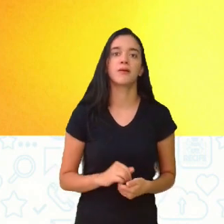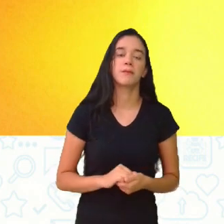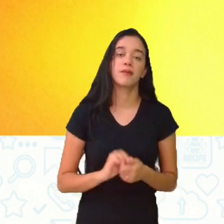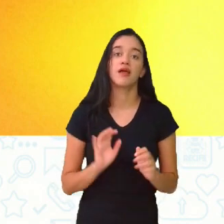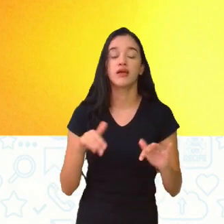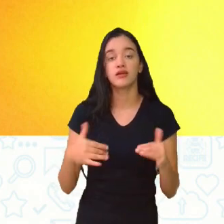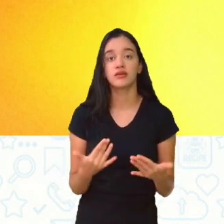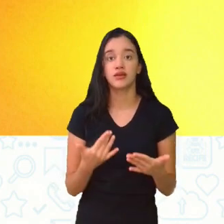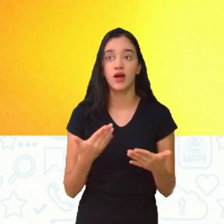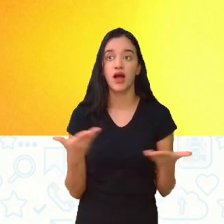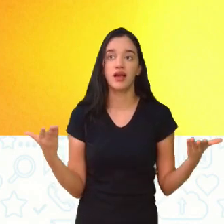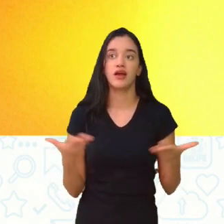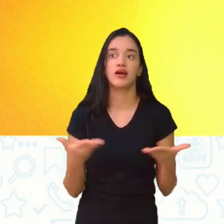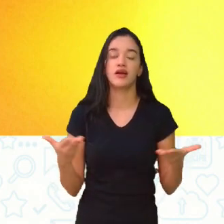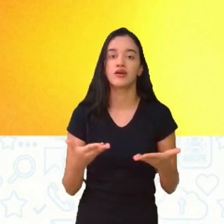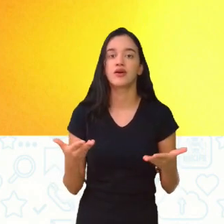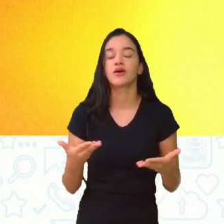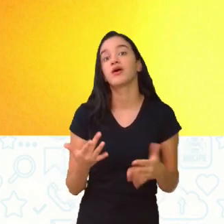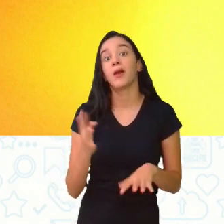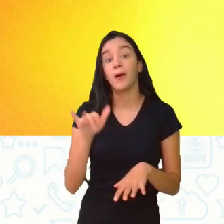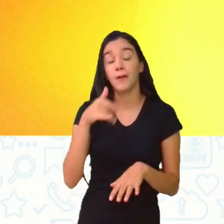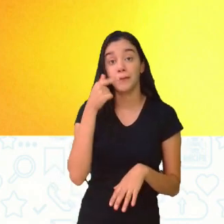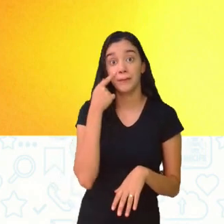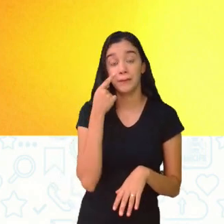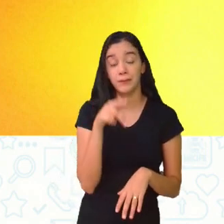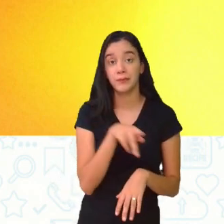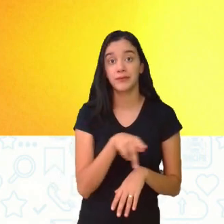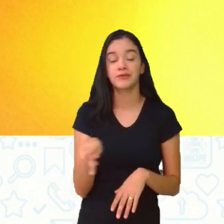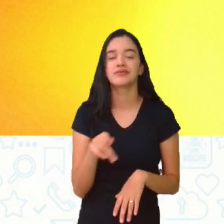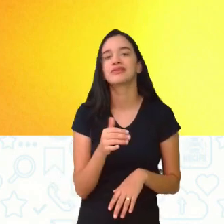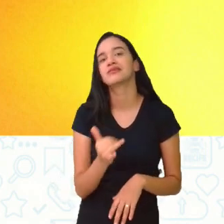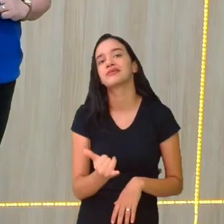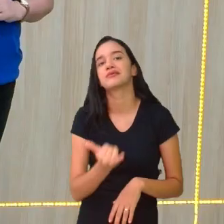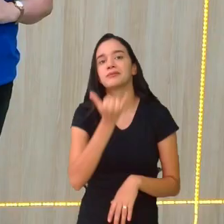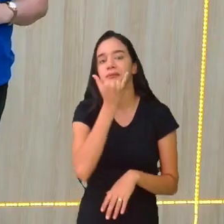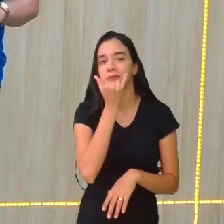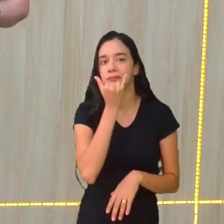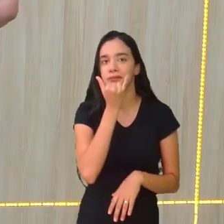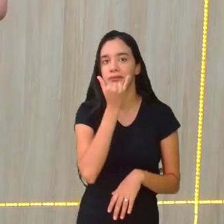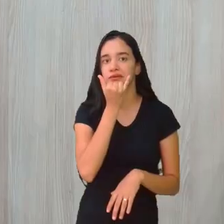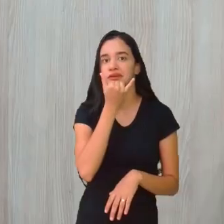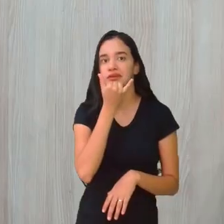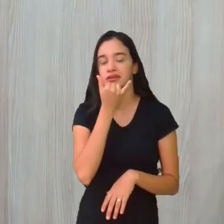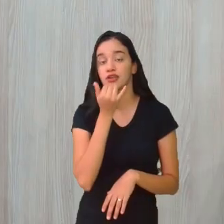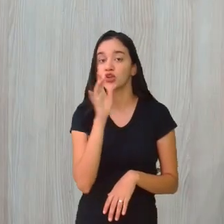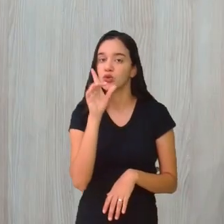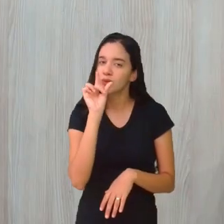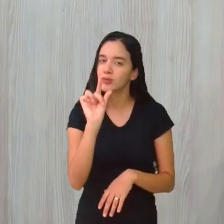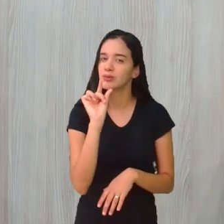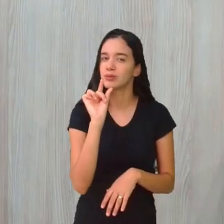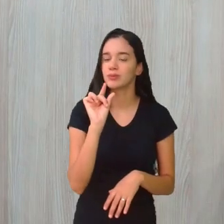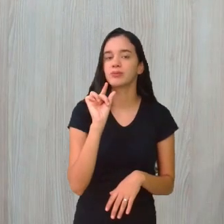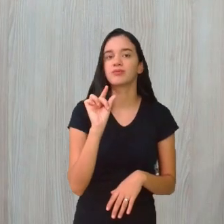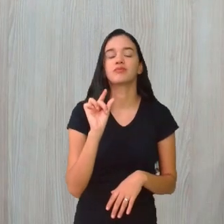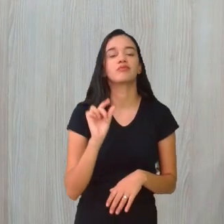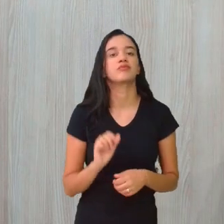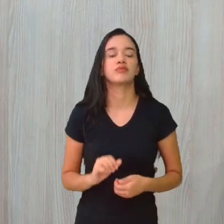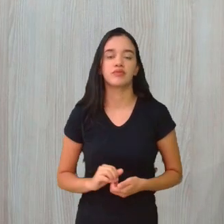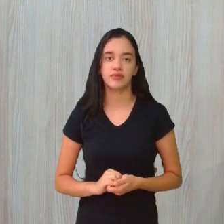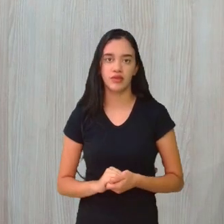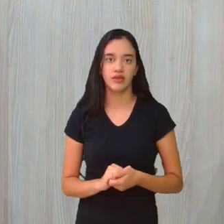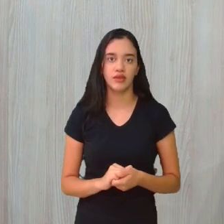Então, o travessão, não é? Pode falar, perdão, né? Que se eu interromper aqui um pouquinho,